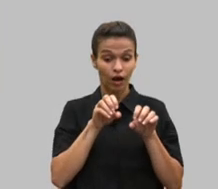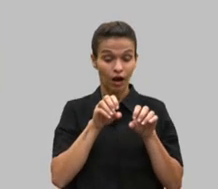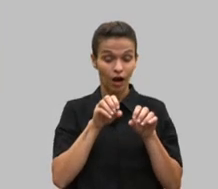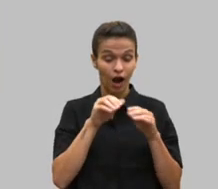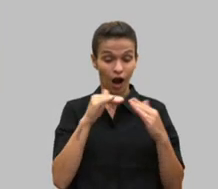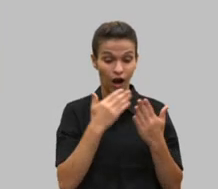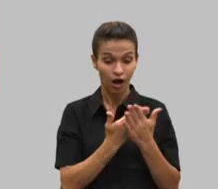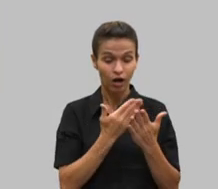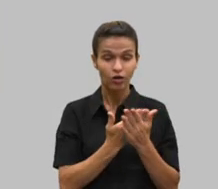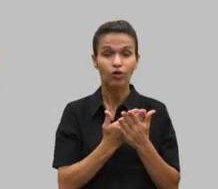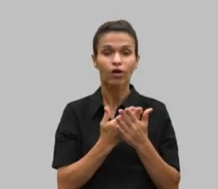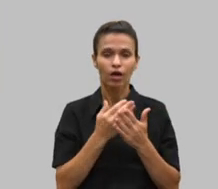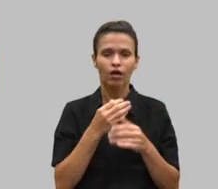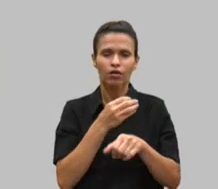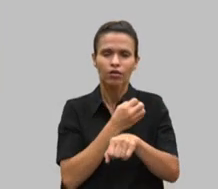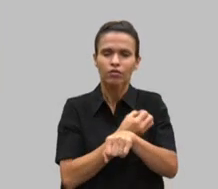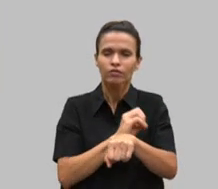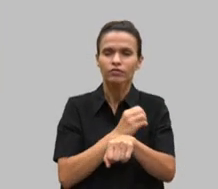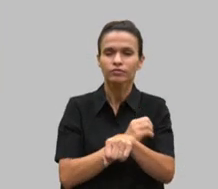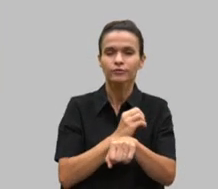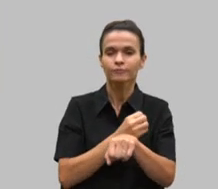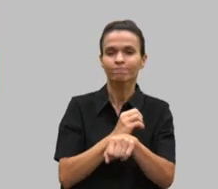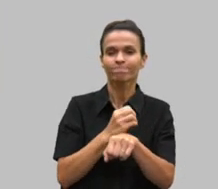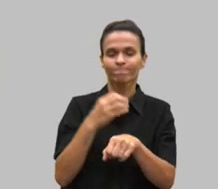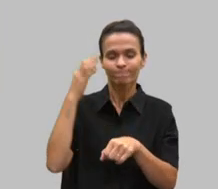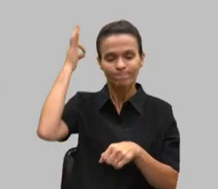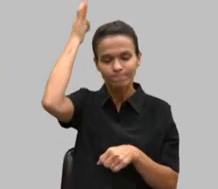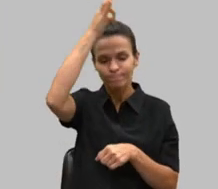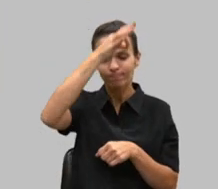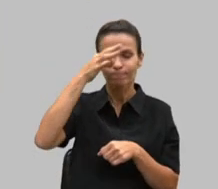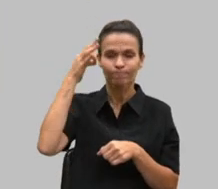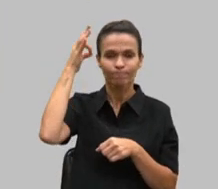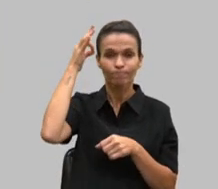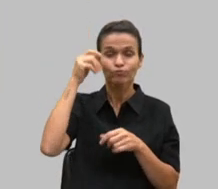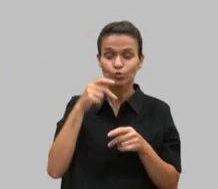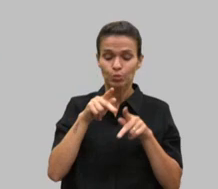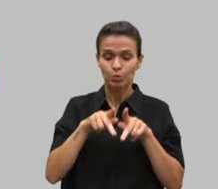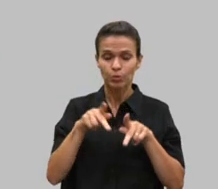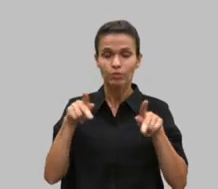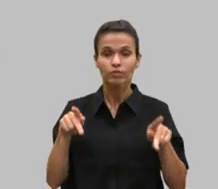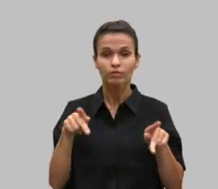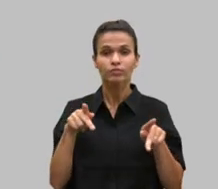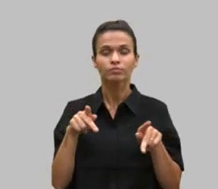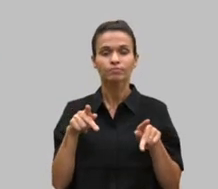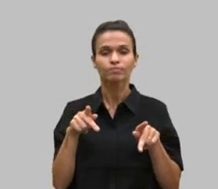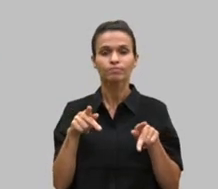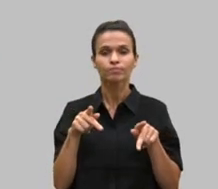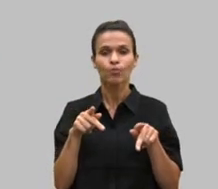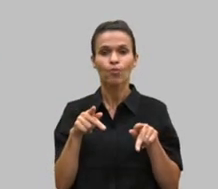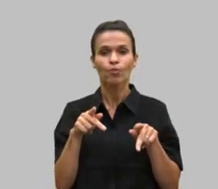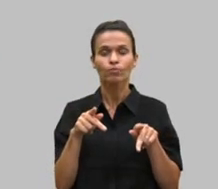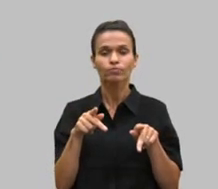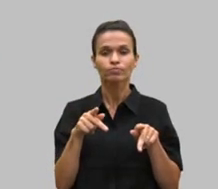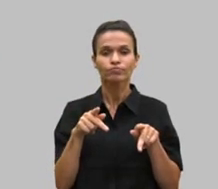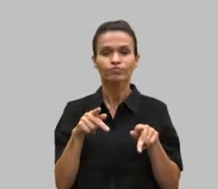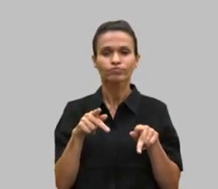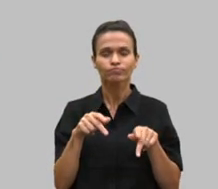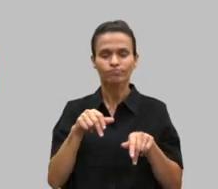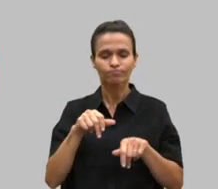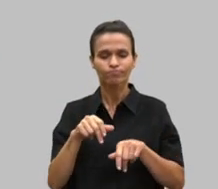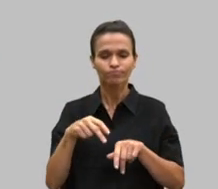pelas mãos dos oleiros seus professores e professoras acomodam cada preciosa